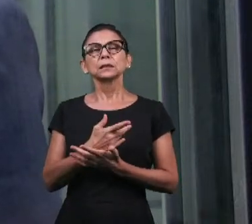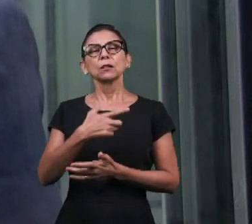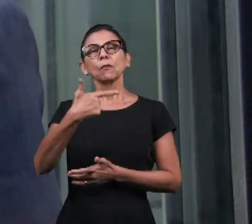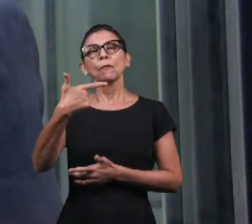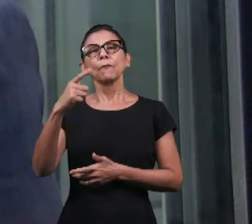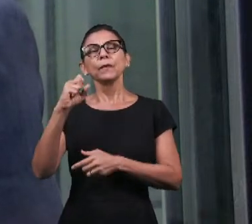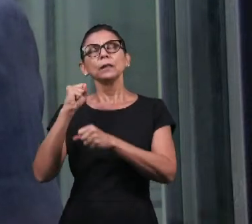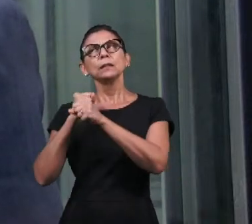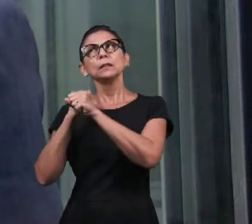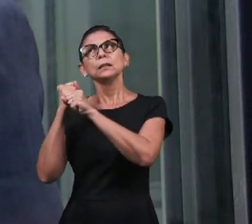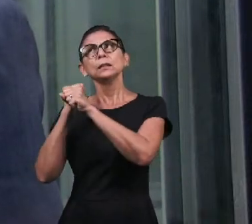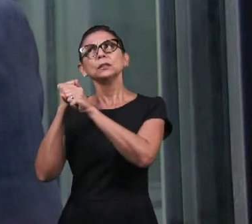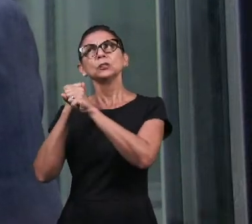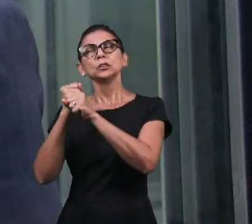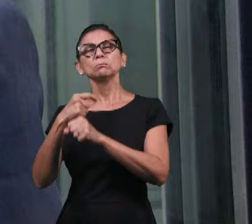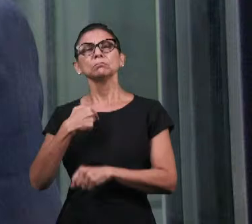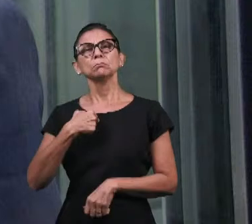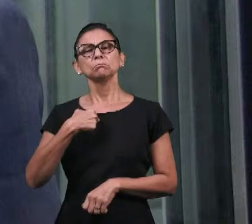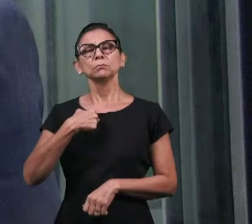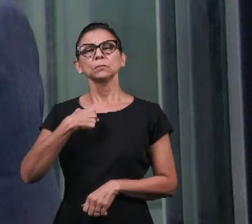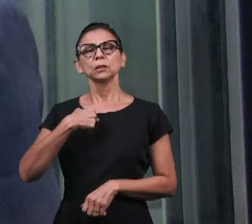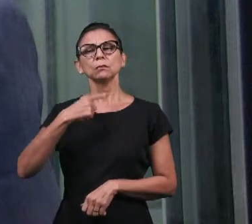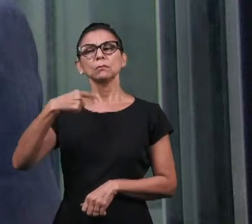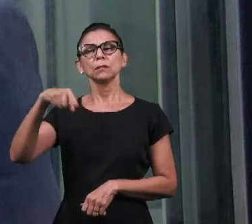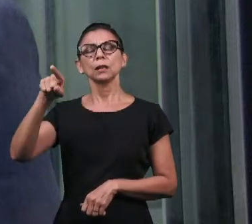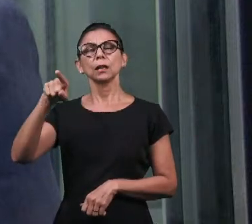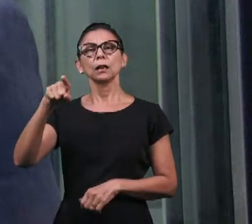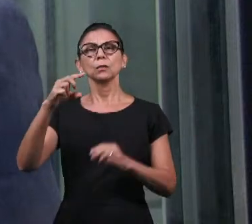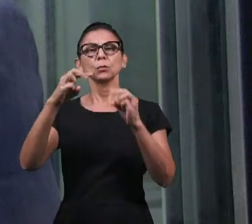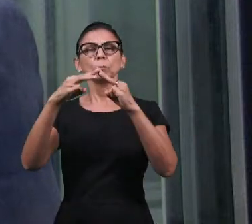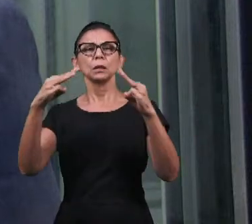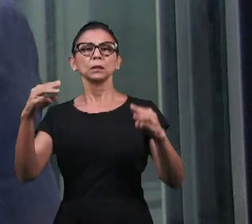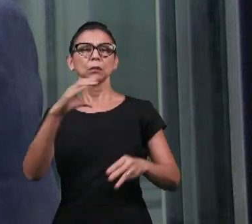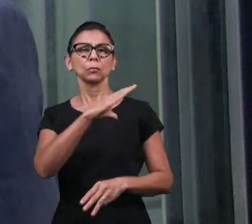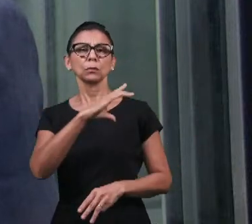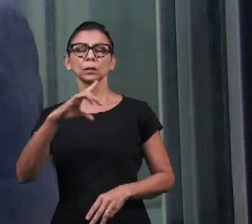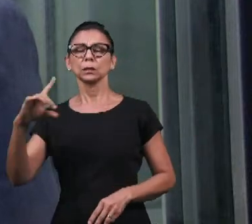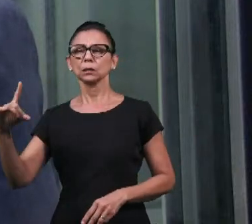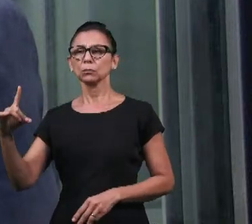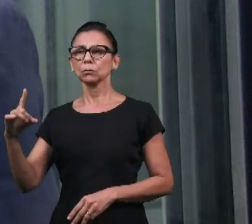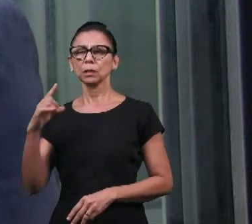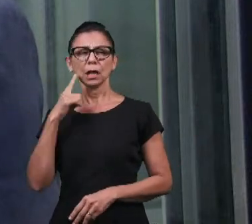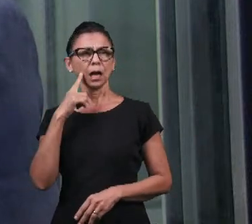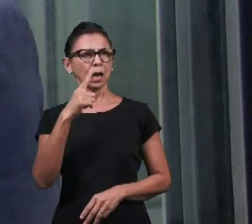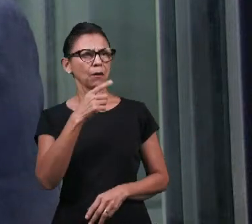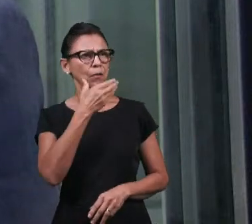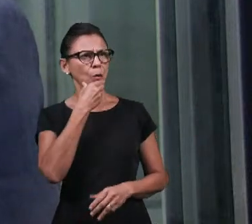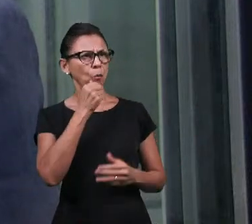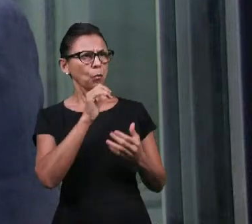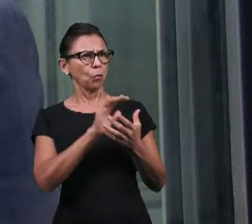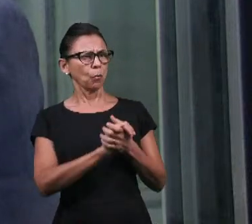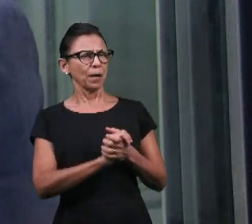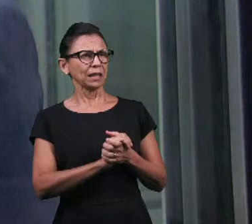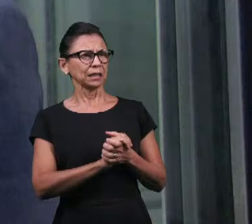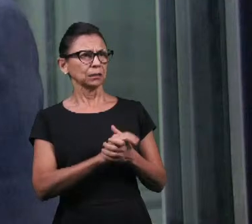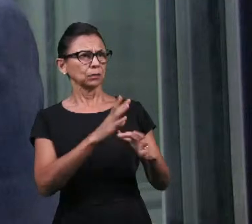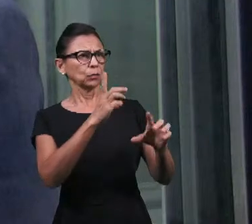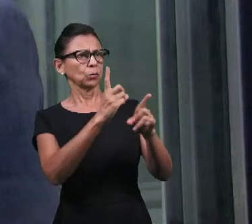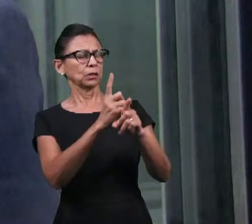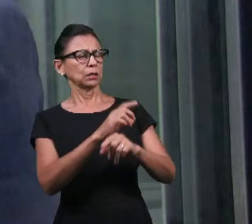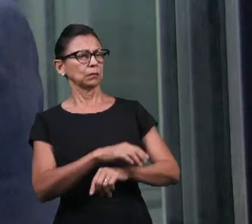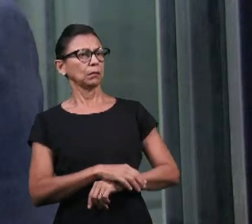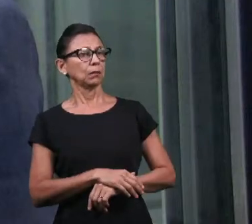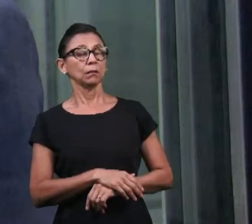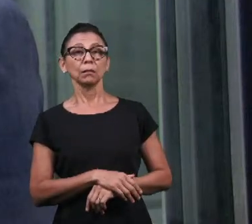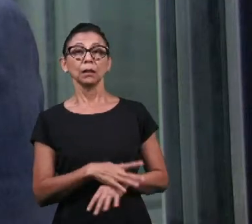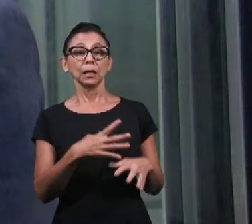no Maranhão, como coordenador voluntário que fui, eu me encontrei com o marido dessa pessoa, convertido, olha, fazendo